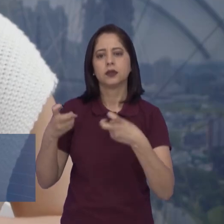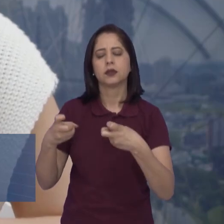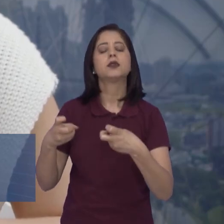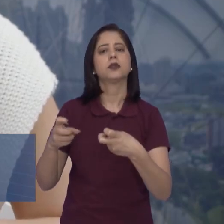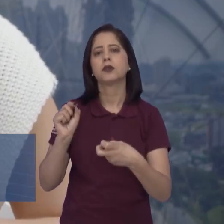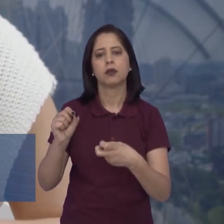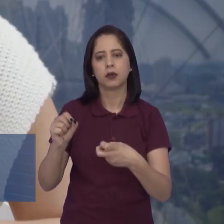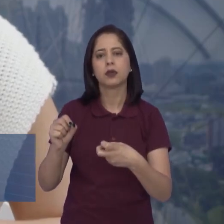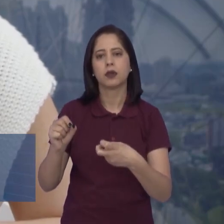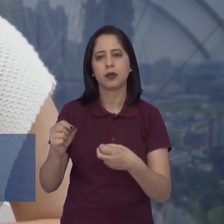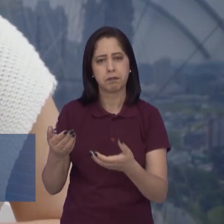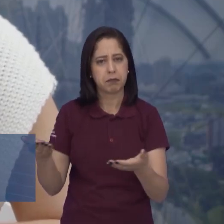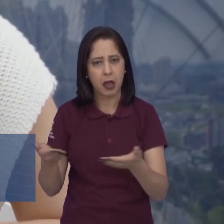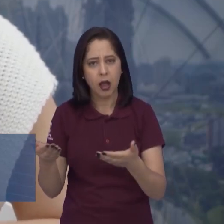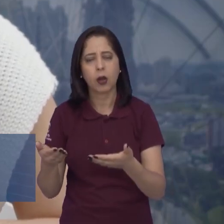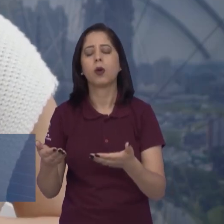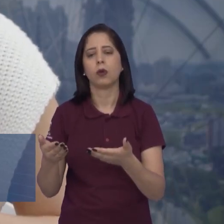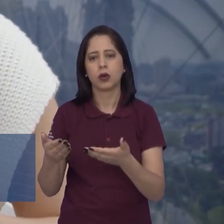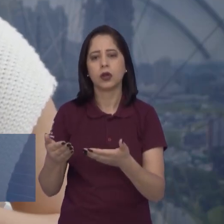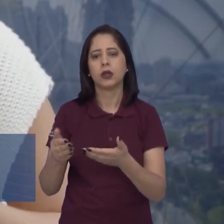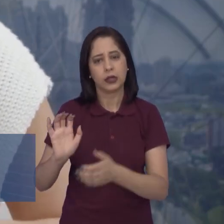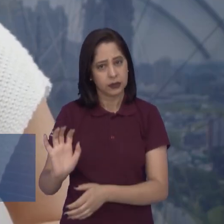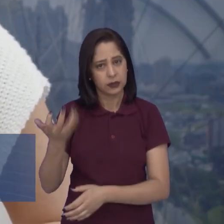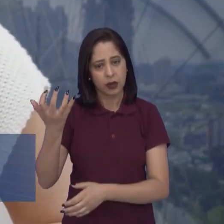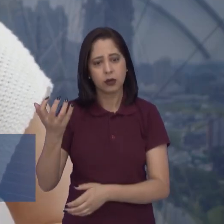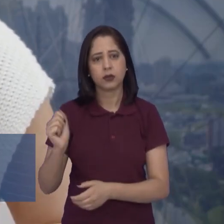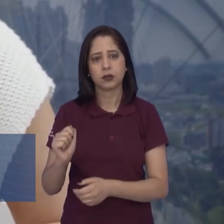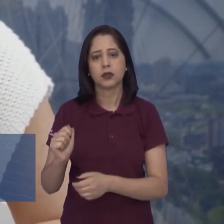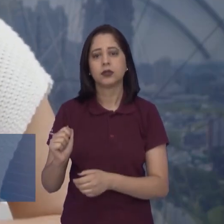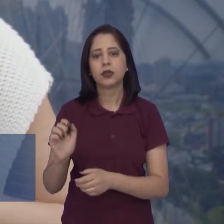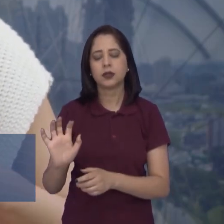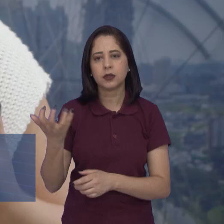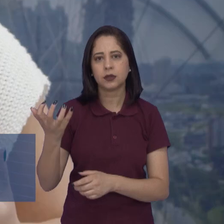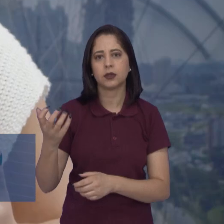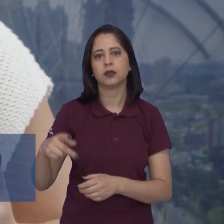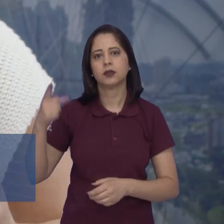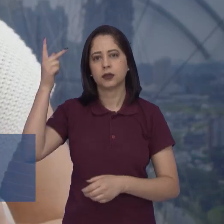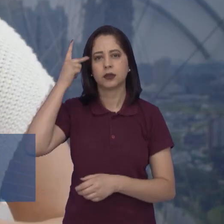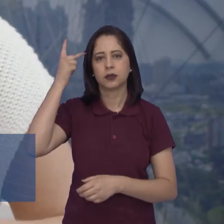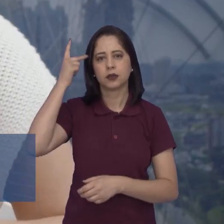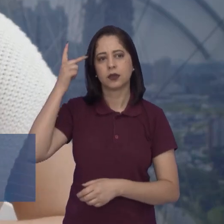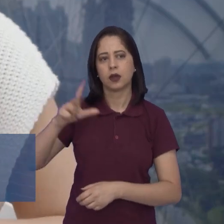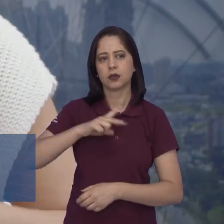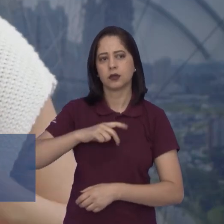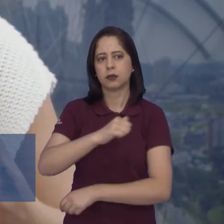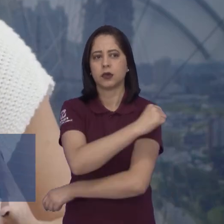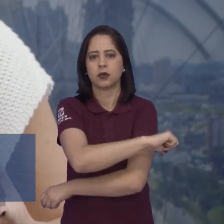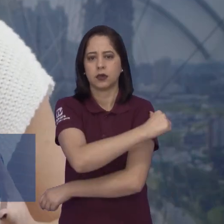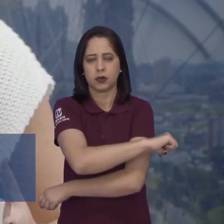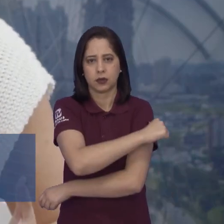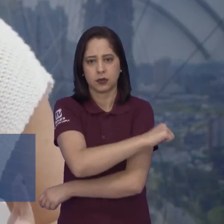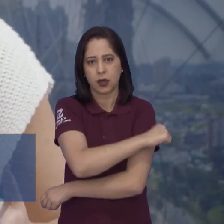acontece? Pensando nessa tendência para revitalização de um centro de São Paulo, de um centro de Rio de Janeiro, porque falando de